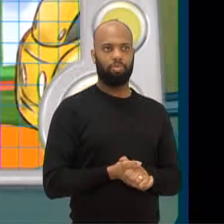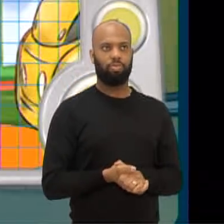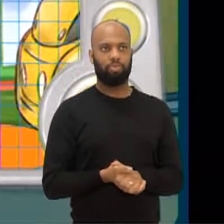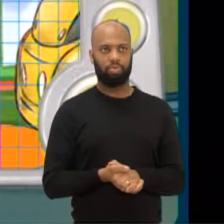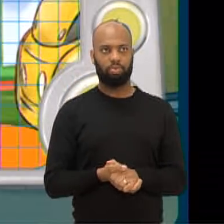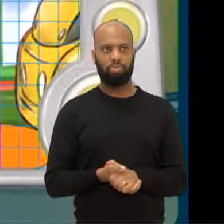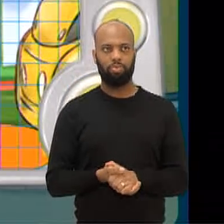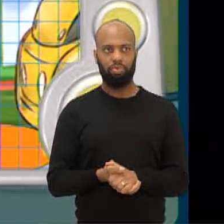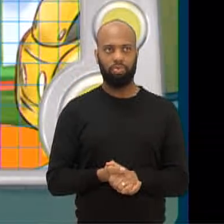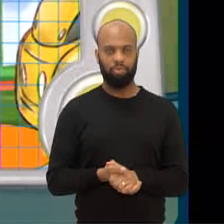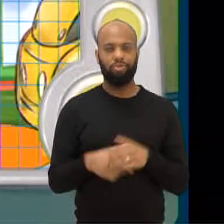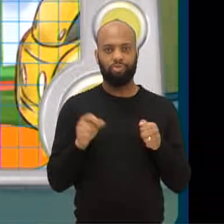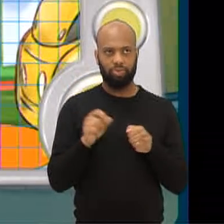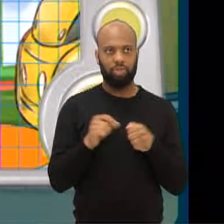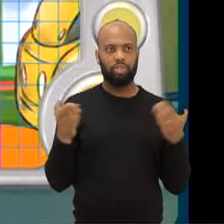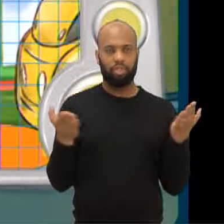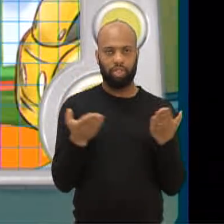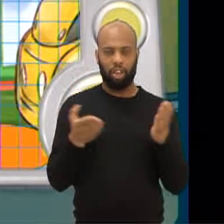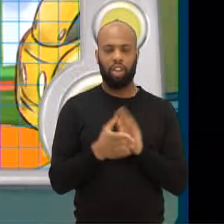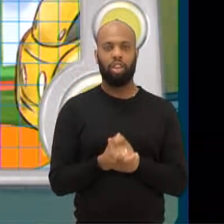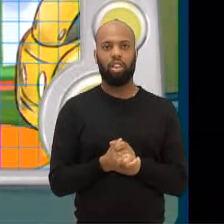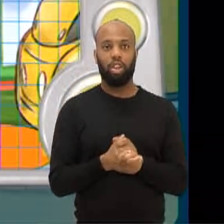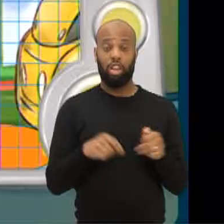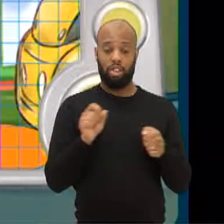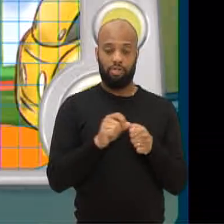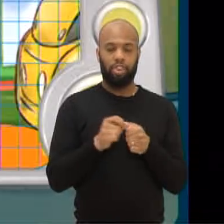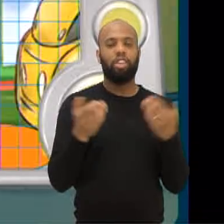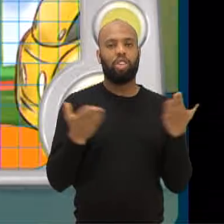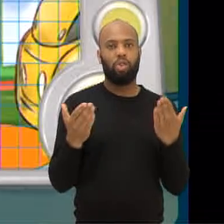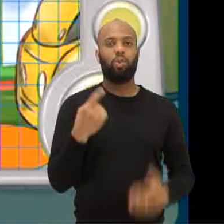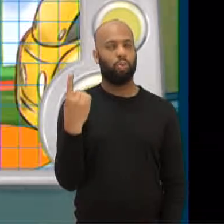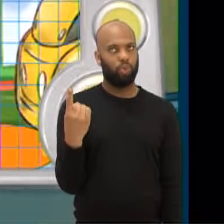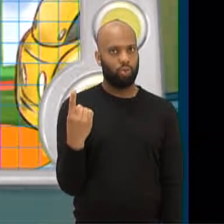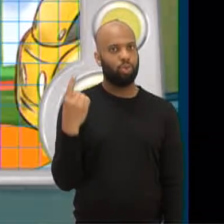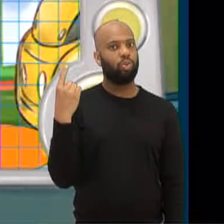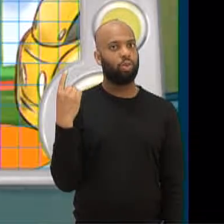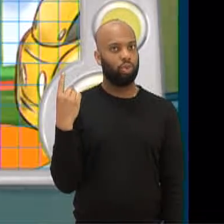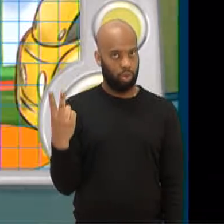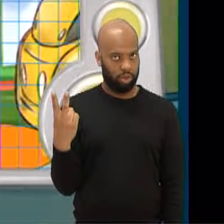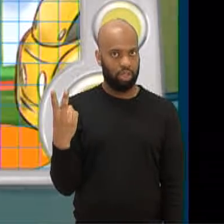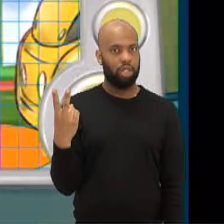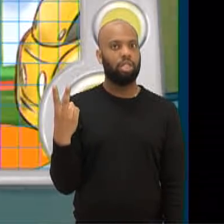Então vamos fazer esse processo fazendo a contagem aqui, ó.